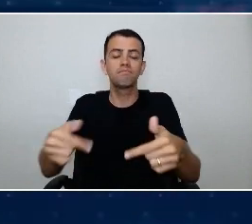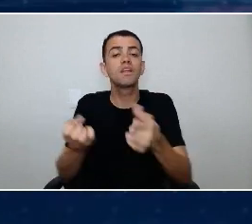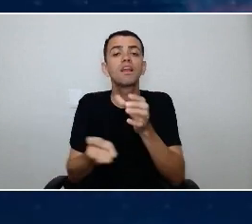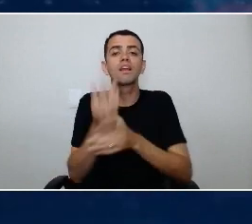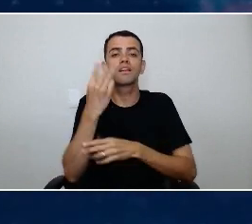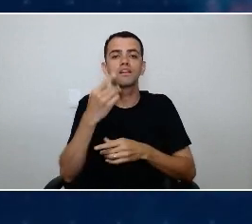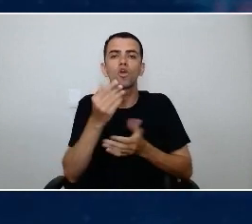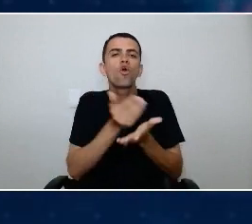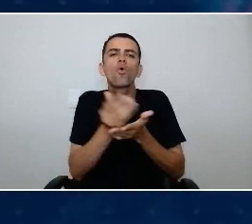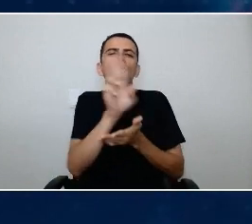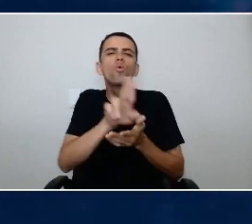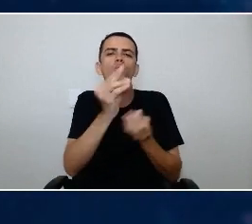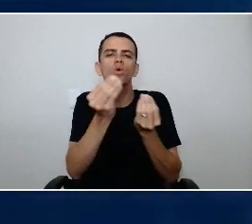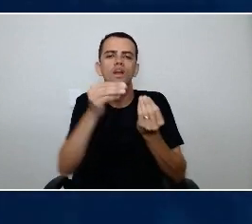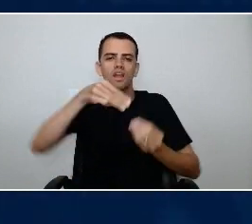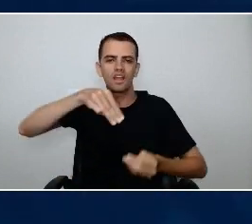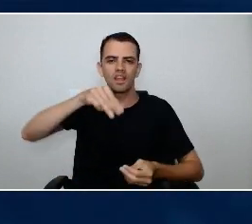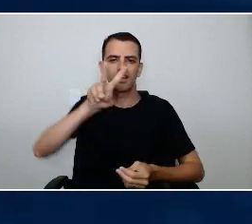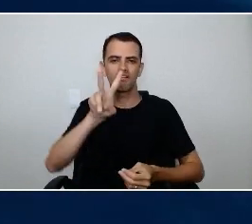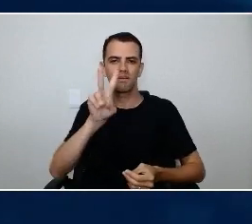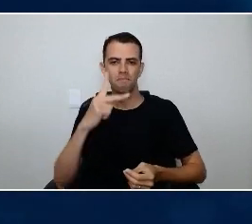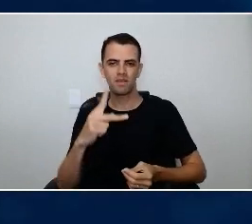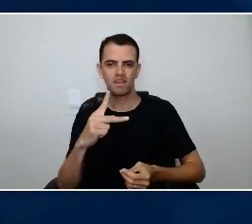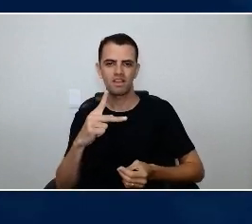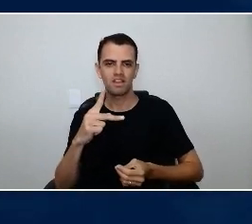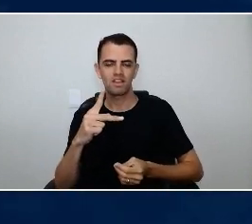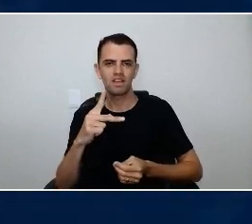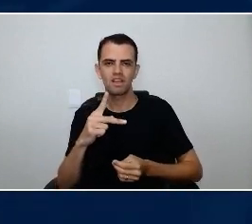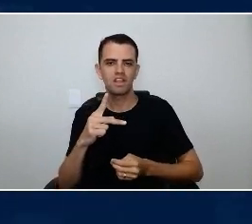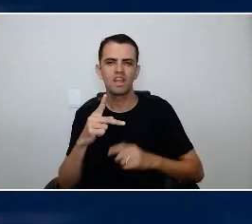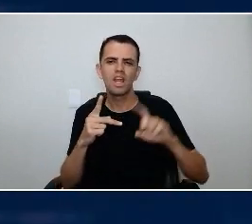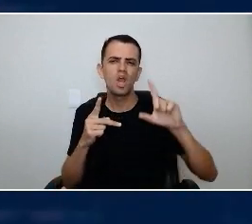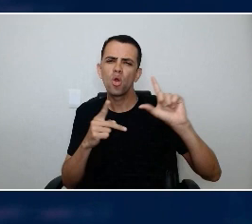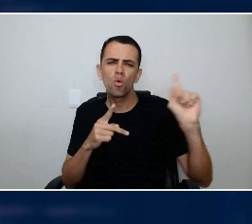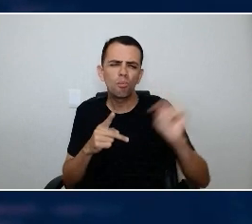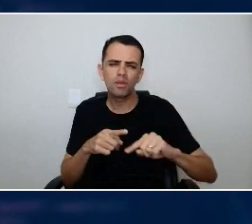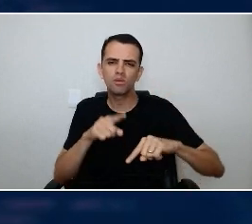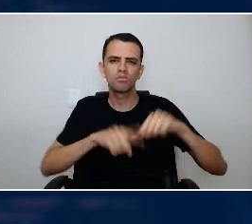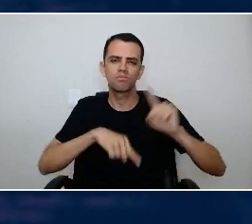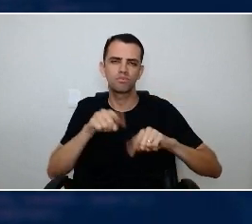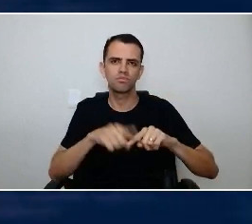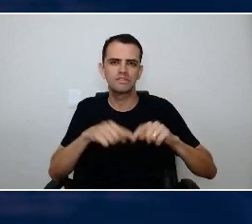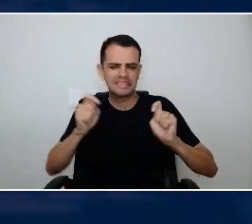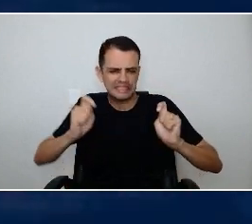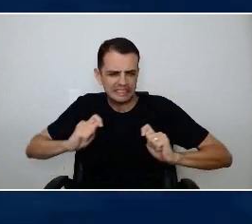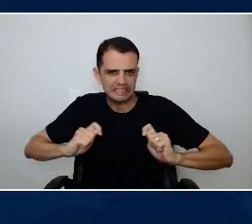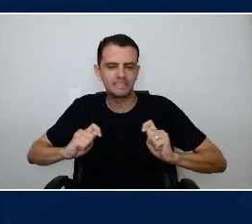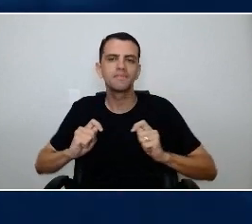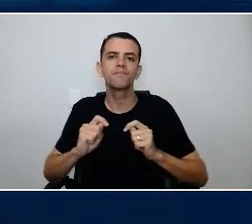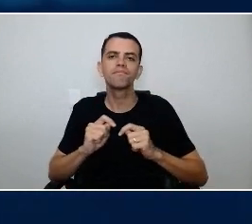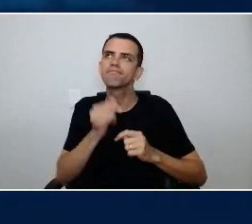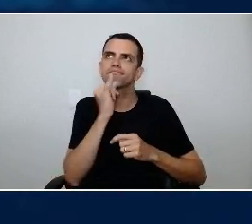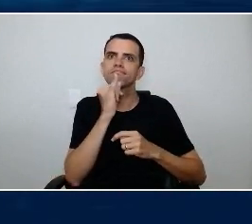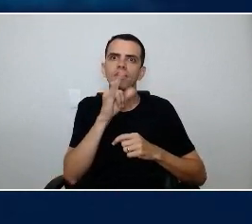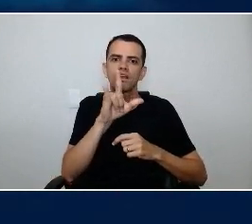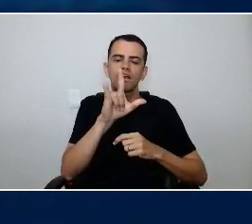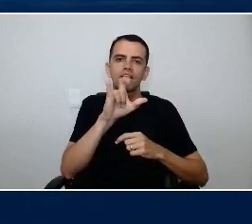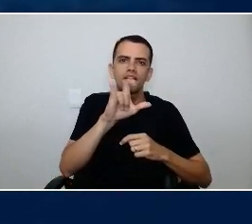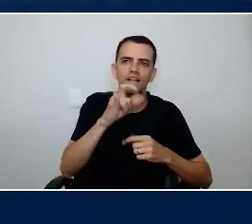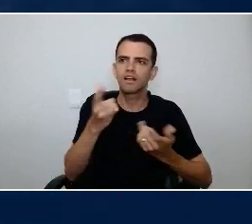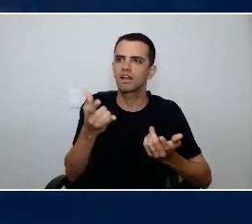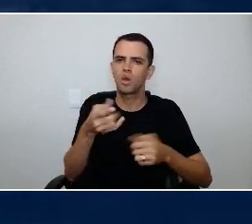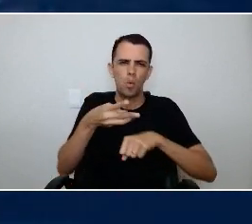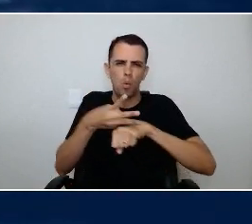mínimo produto viável em vez de você fazer começar com uma coisa muito composta um Instagram um WhatsApp da vida você começa com